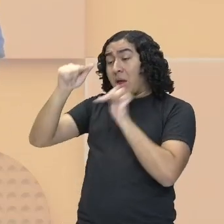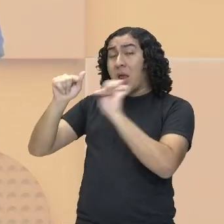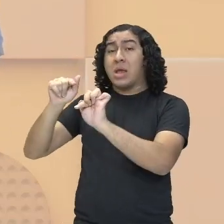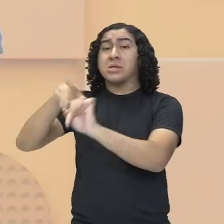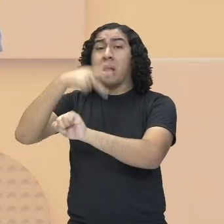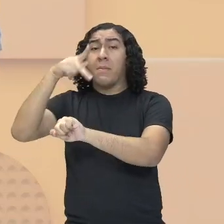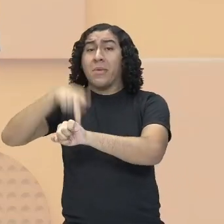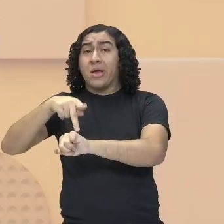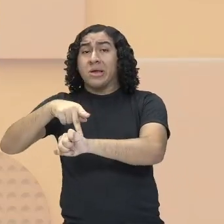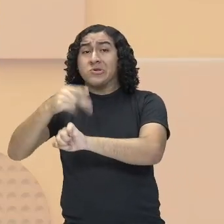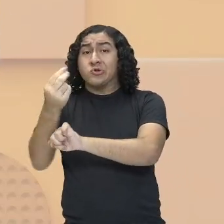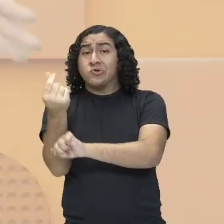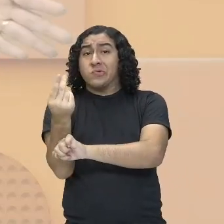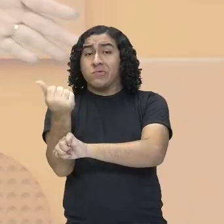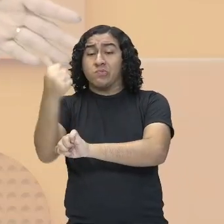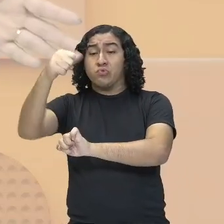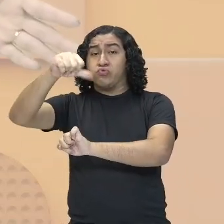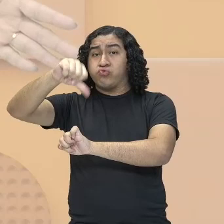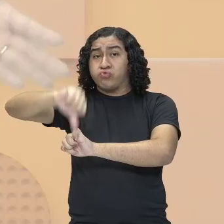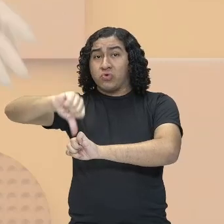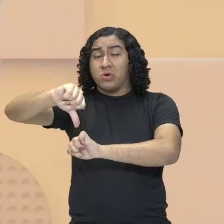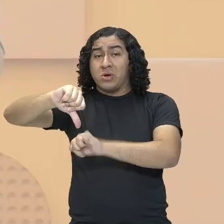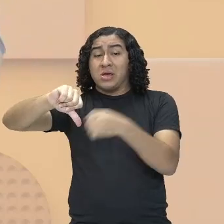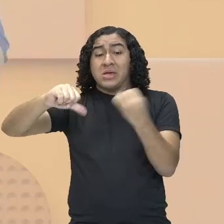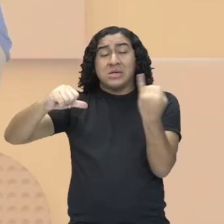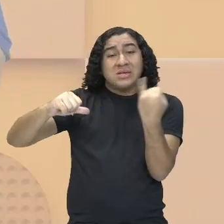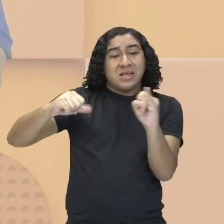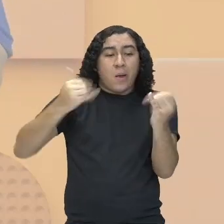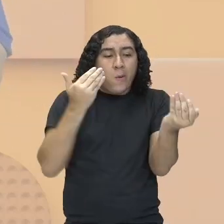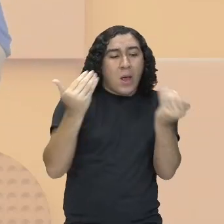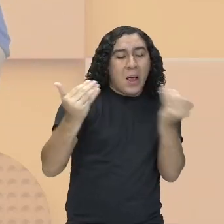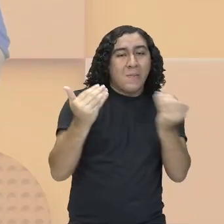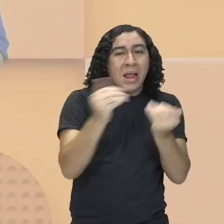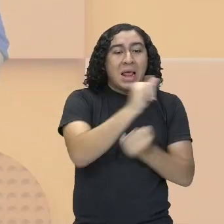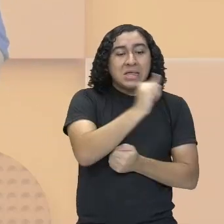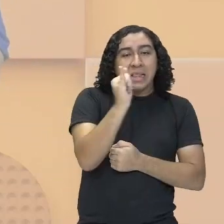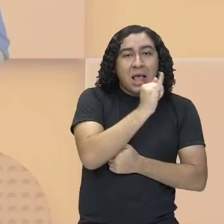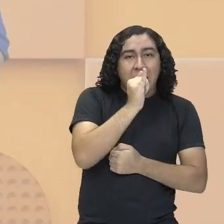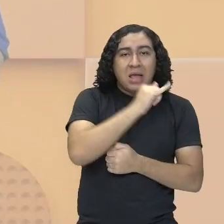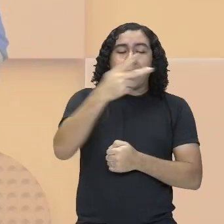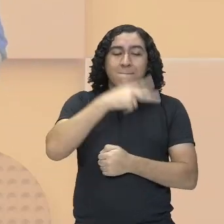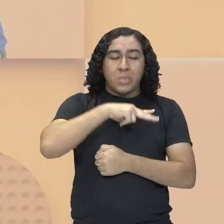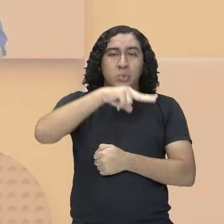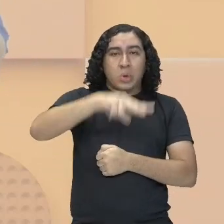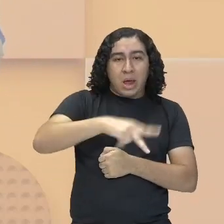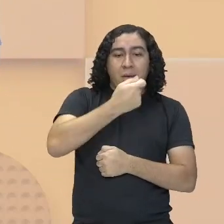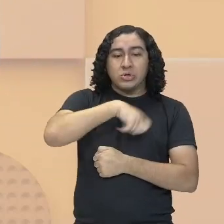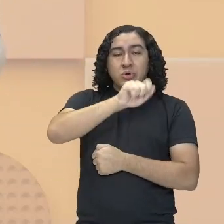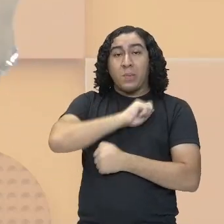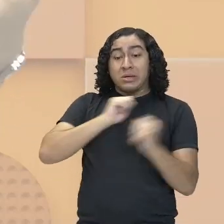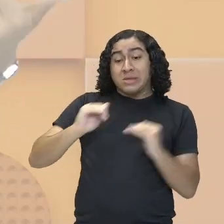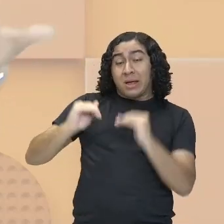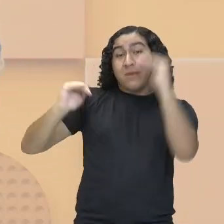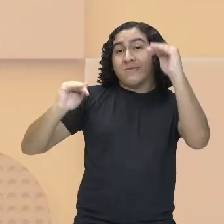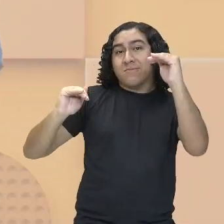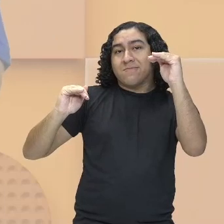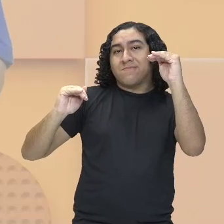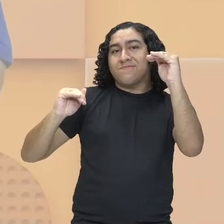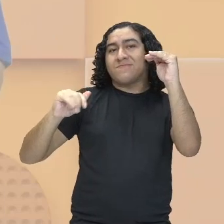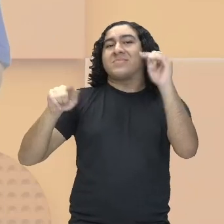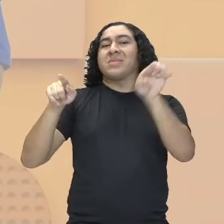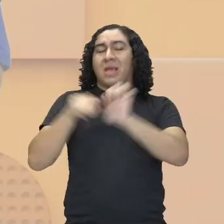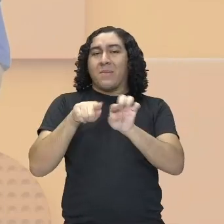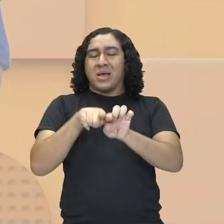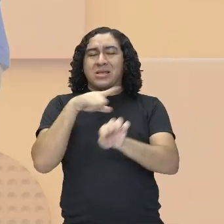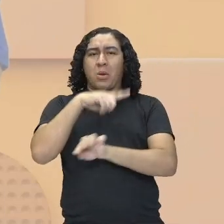tão bem economicamente como a Itália, como Portugal e como a Espanha. E isso também vai ser um dos fatores